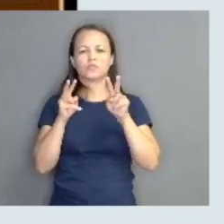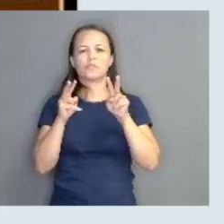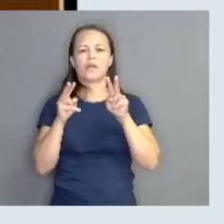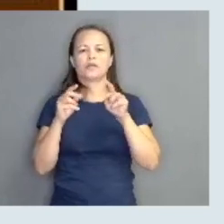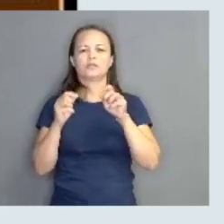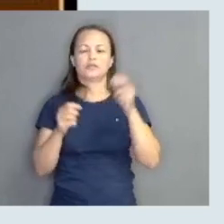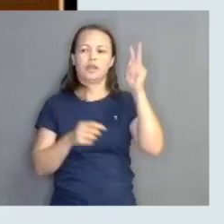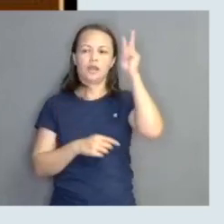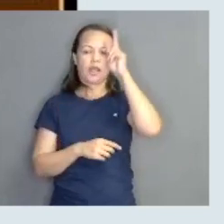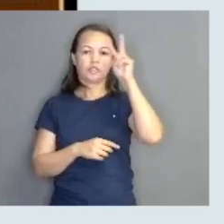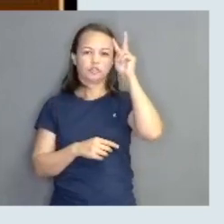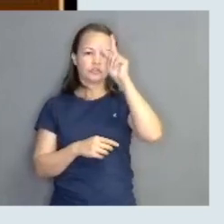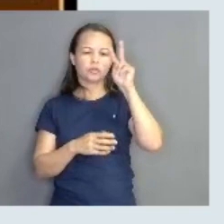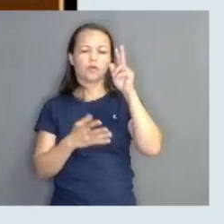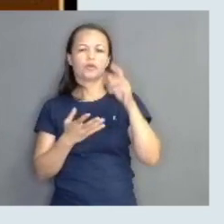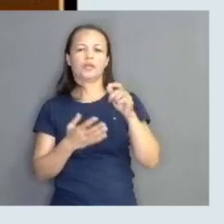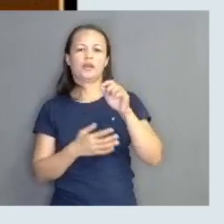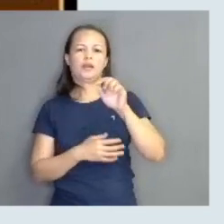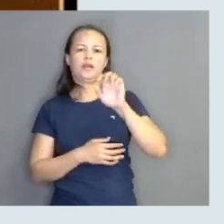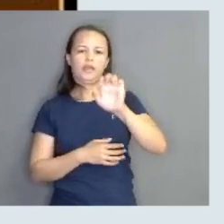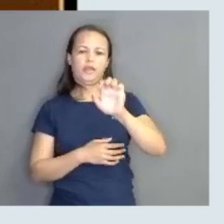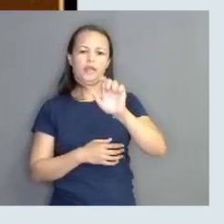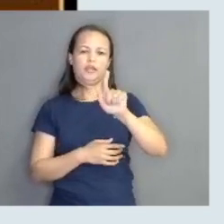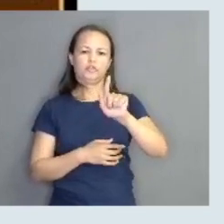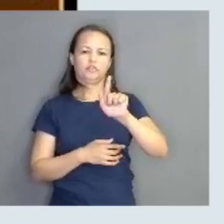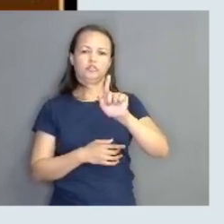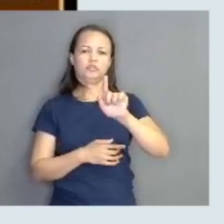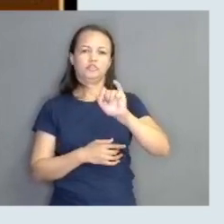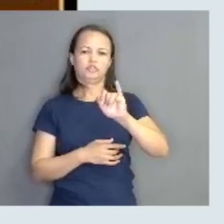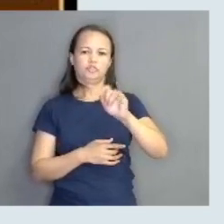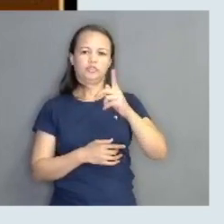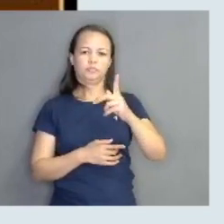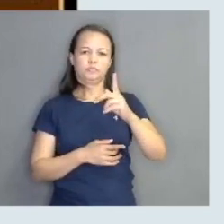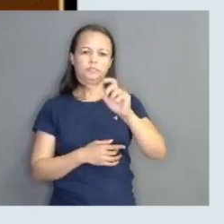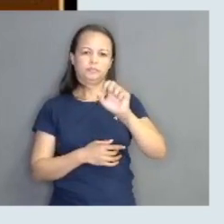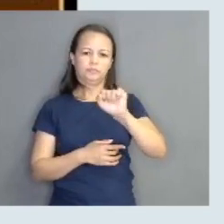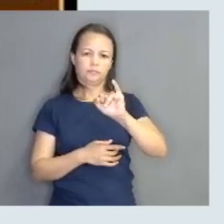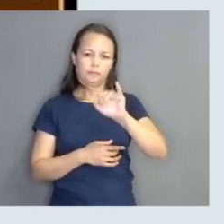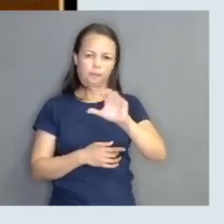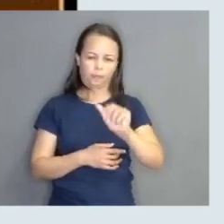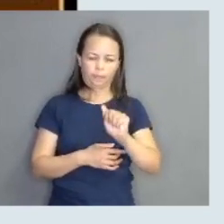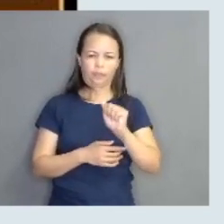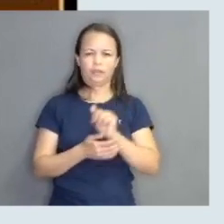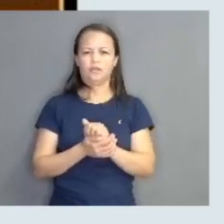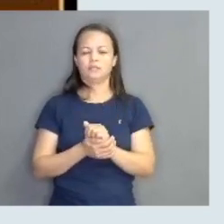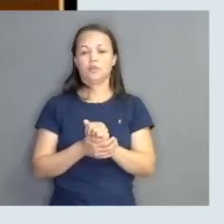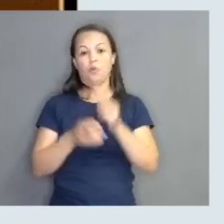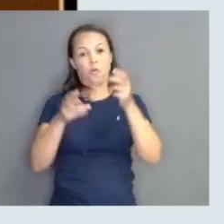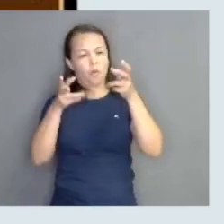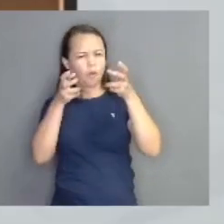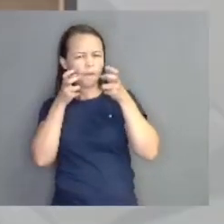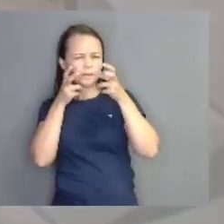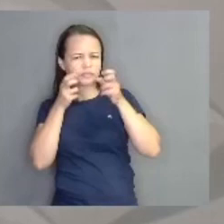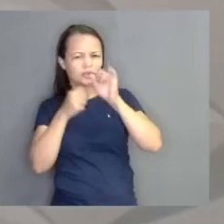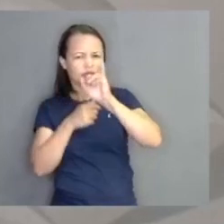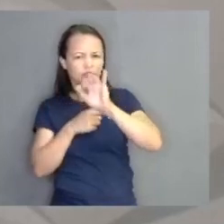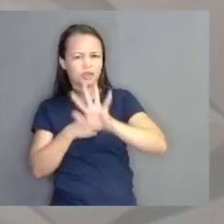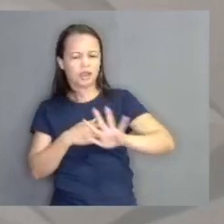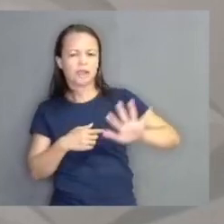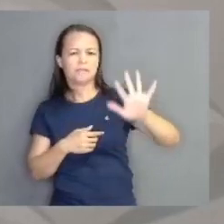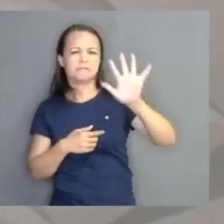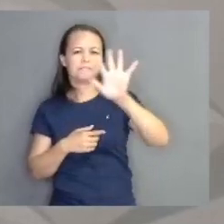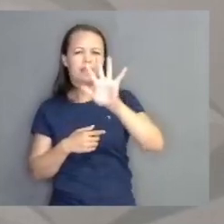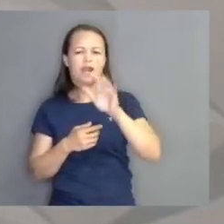egípcia. Então, vocês podem observar que essa imagem trabalha a